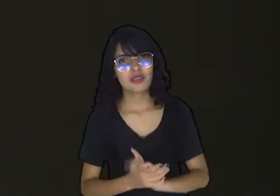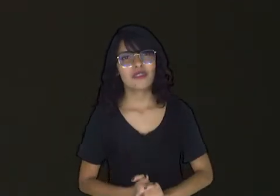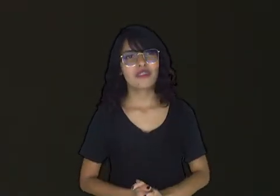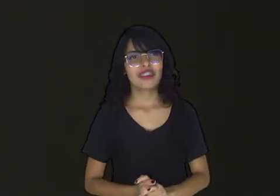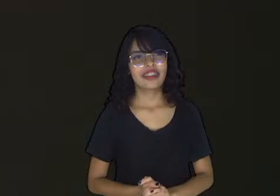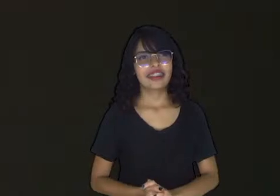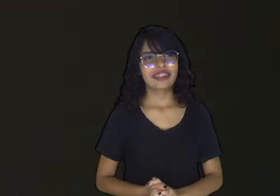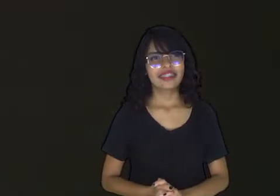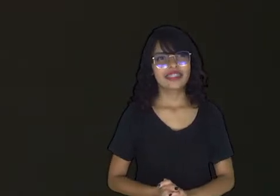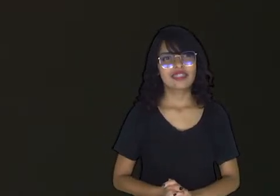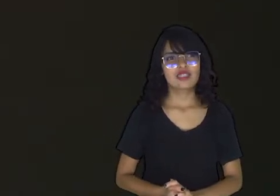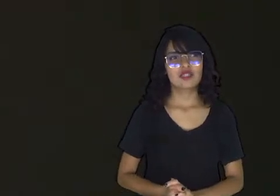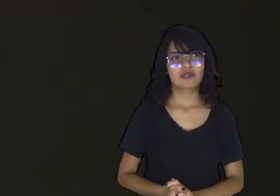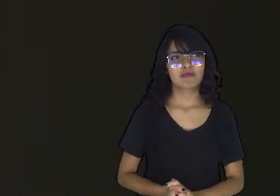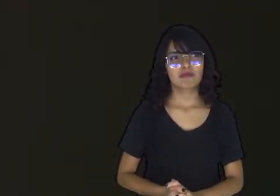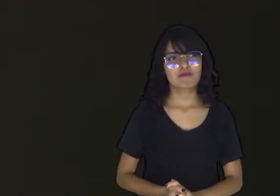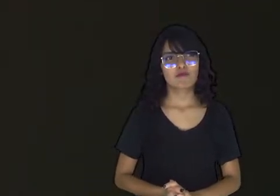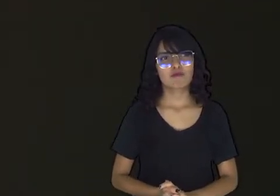bom? Vem aí, mano.